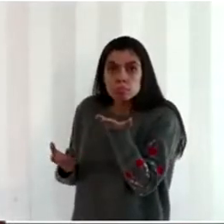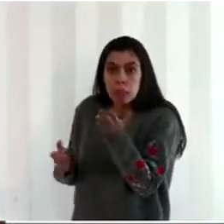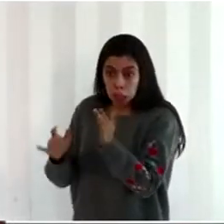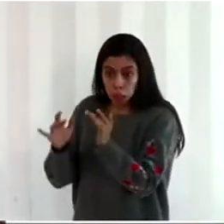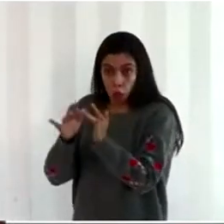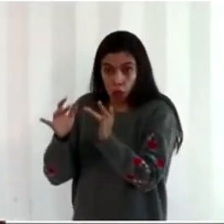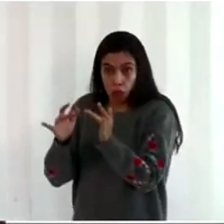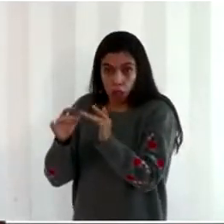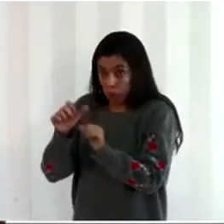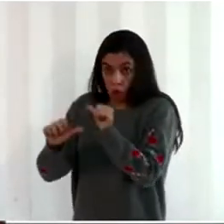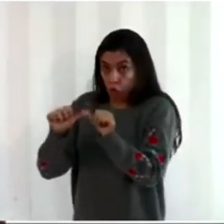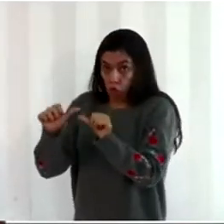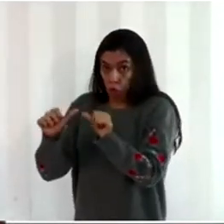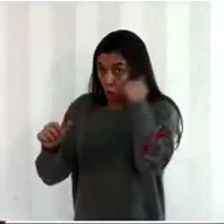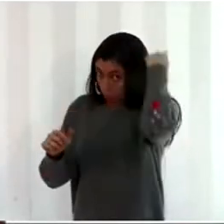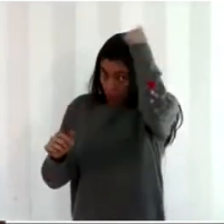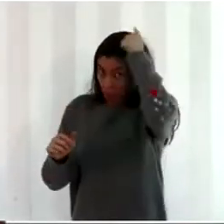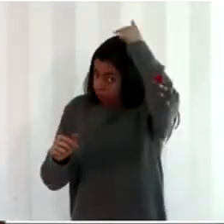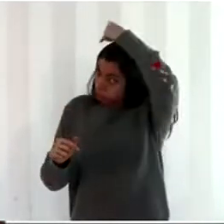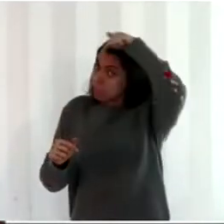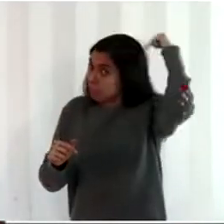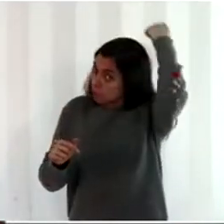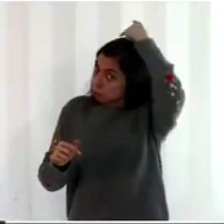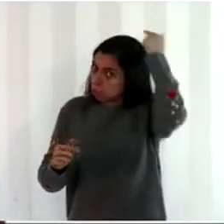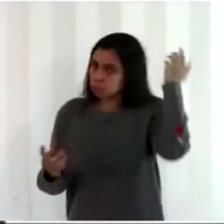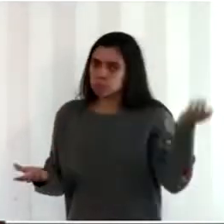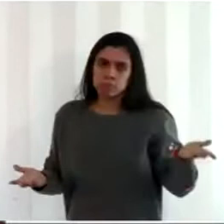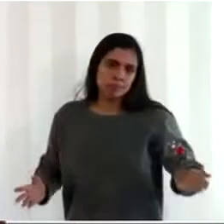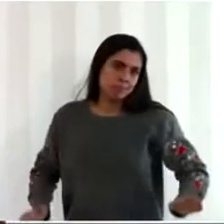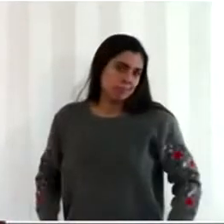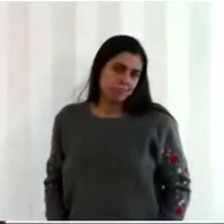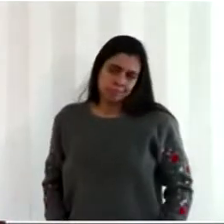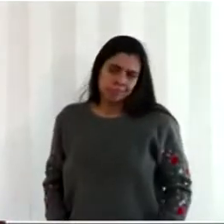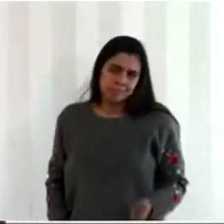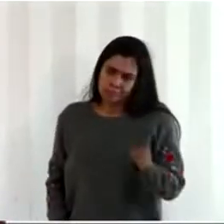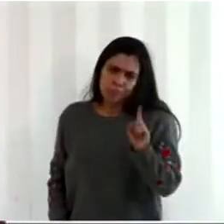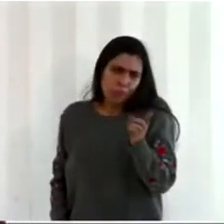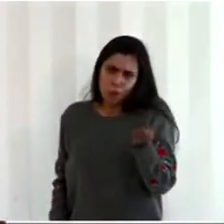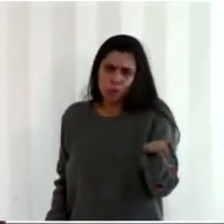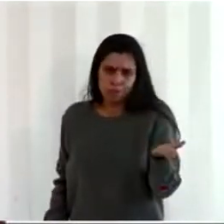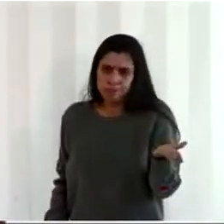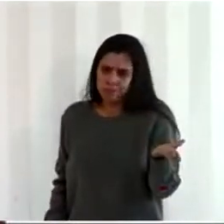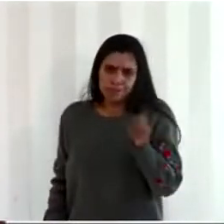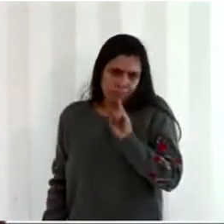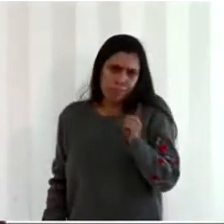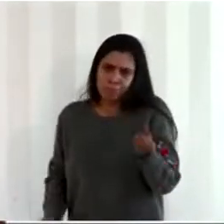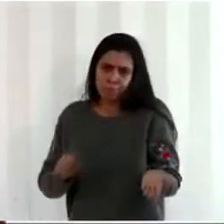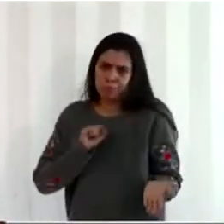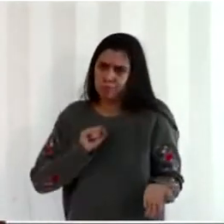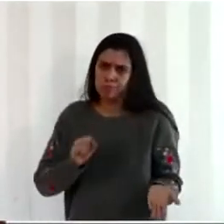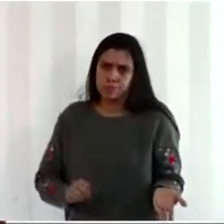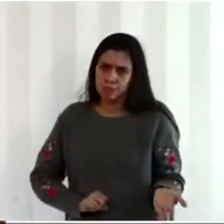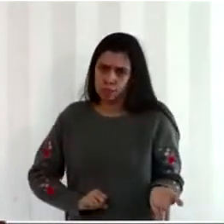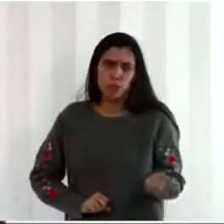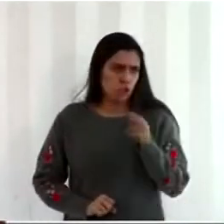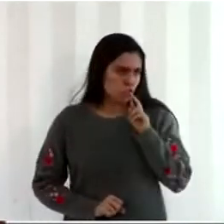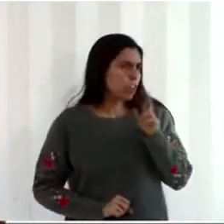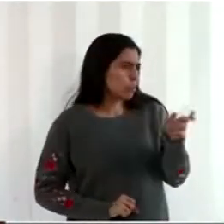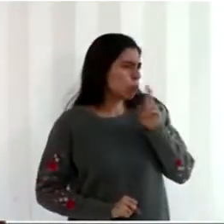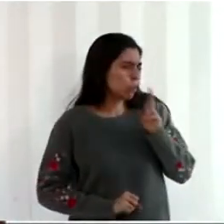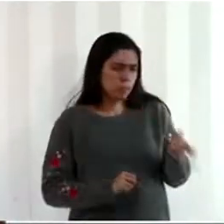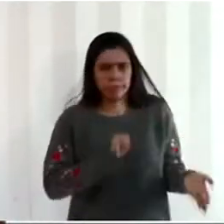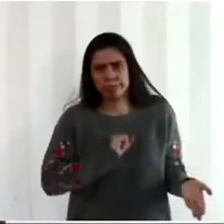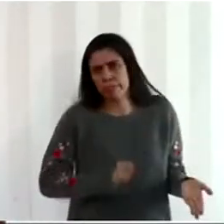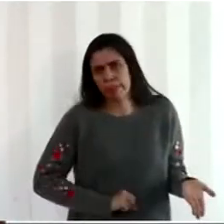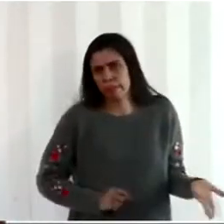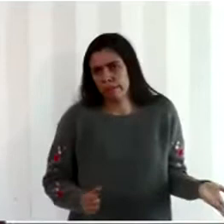santificado? Os sacerdotes estavam atentos e responderam: não, não ficará santificado.